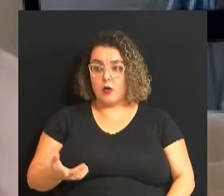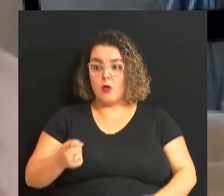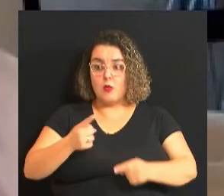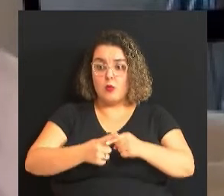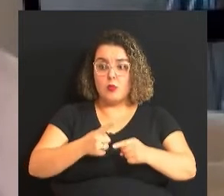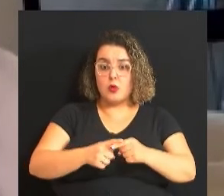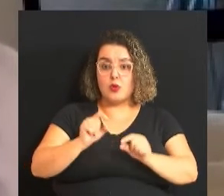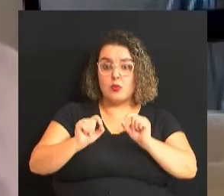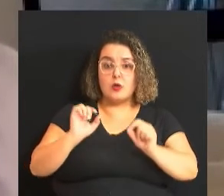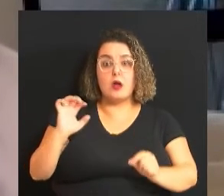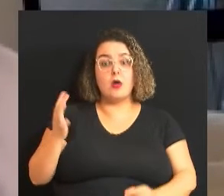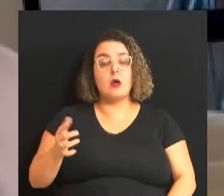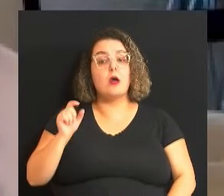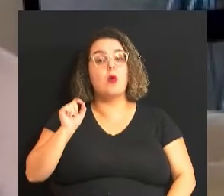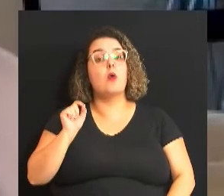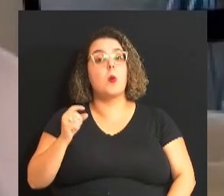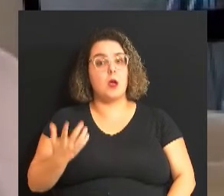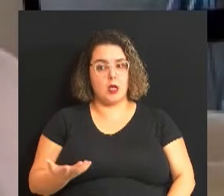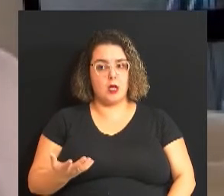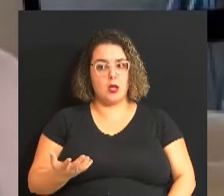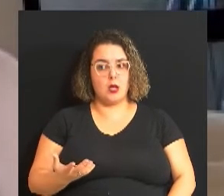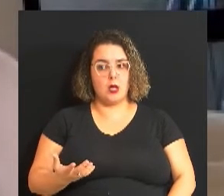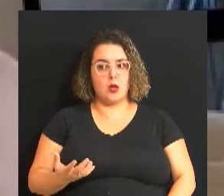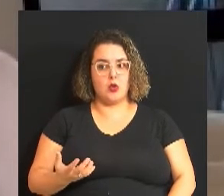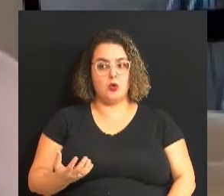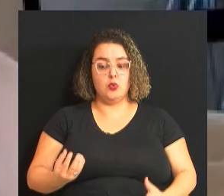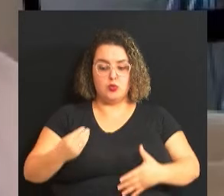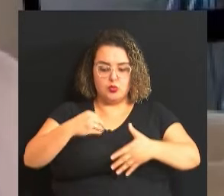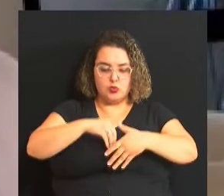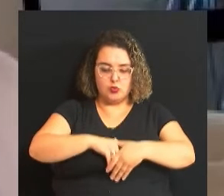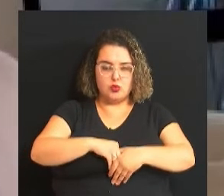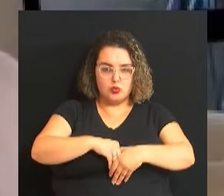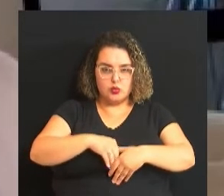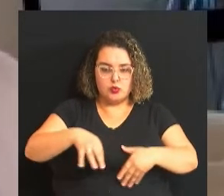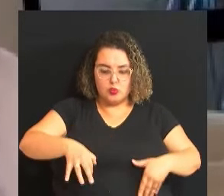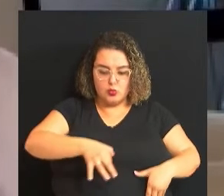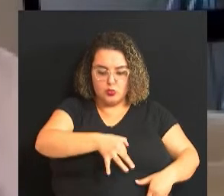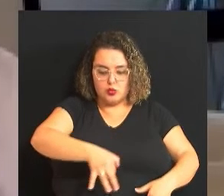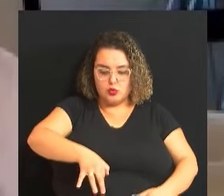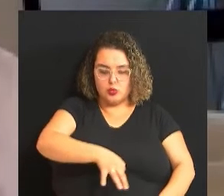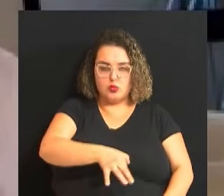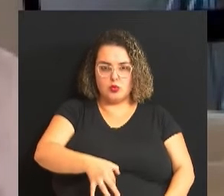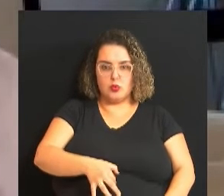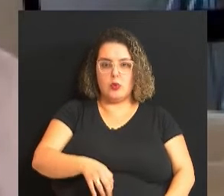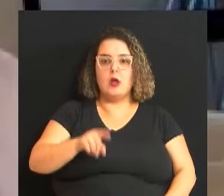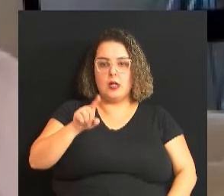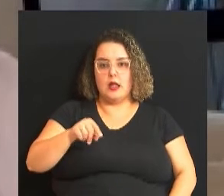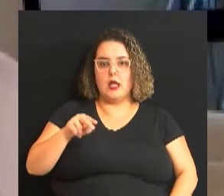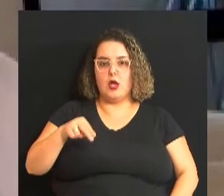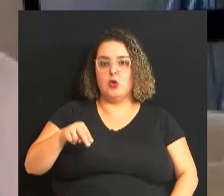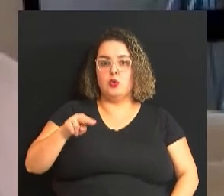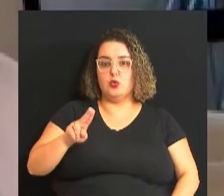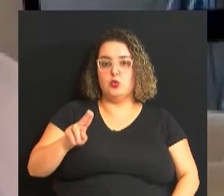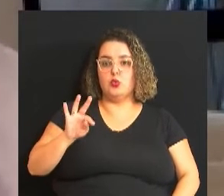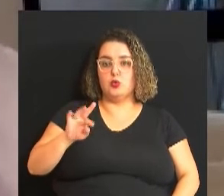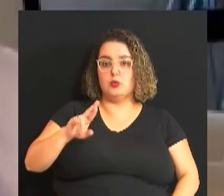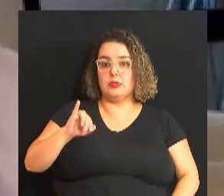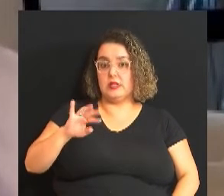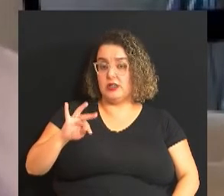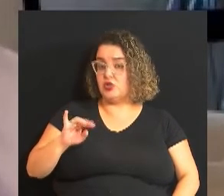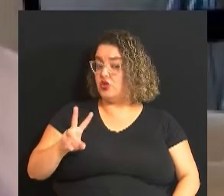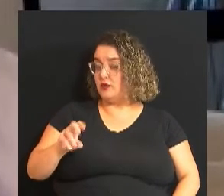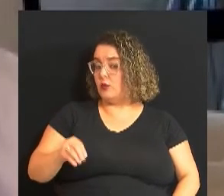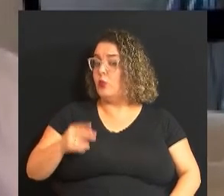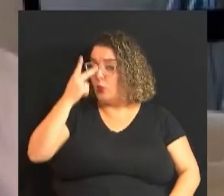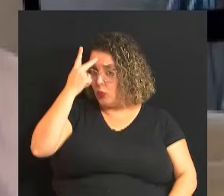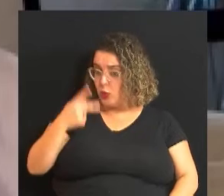é o seguinte: o conteúdo que está dentro do intestino, ele é nutritivo para o próprio intestino.